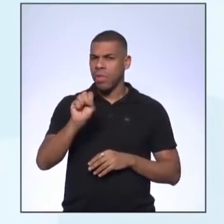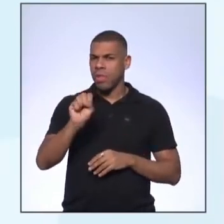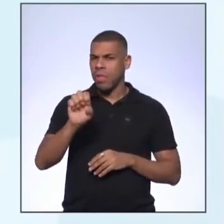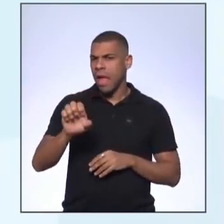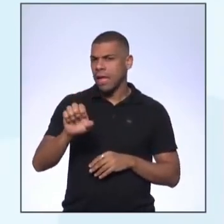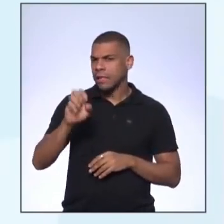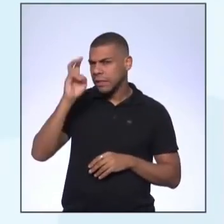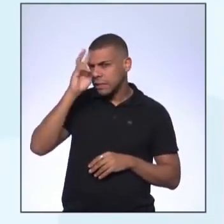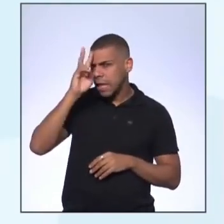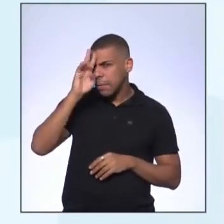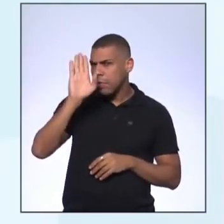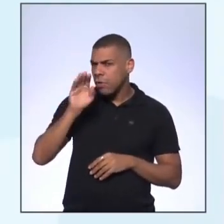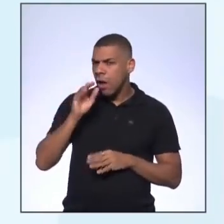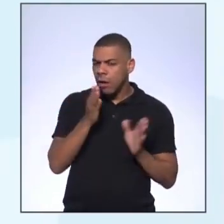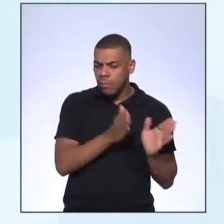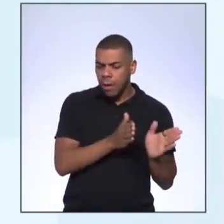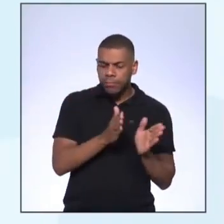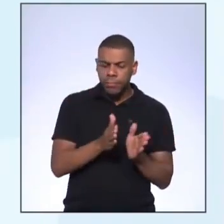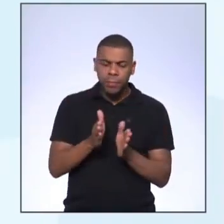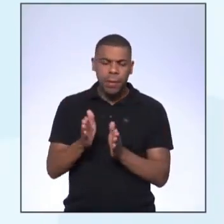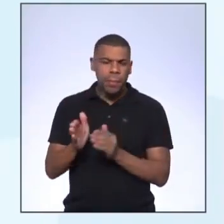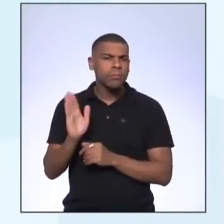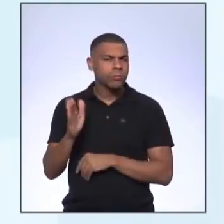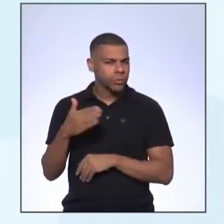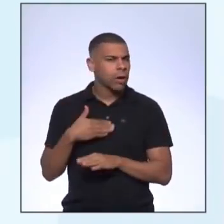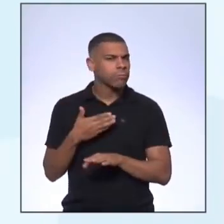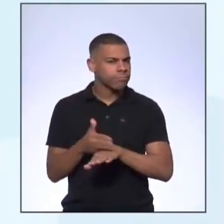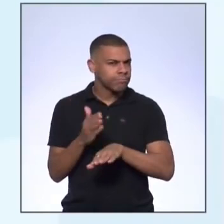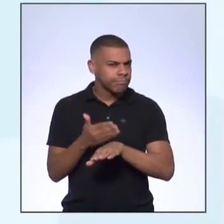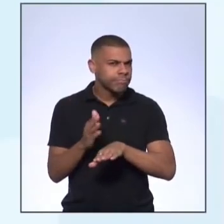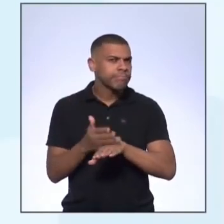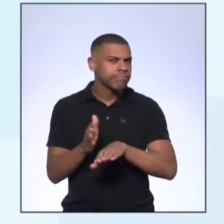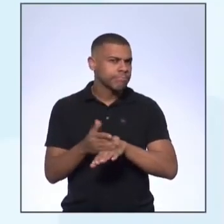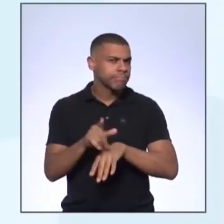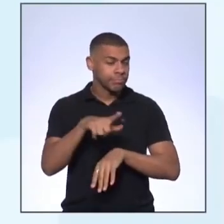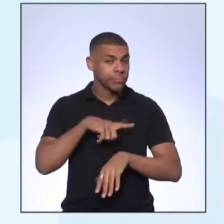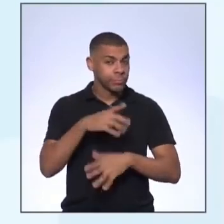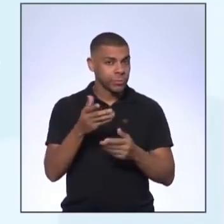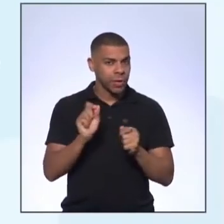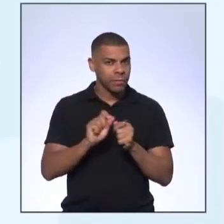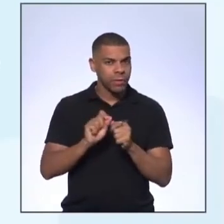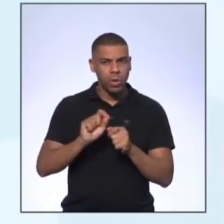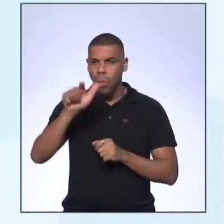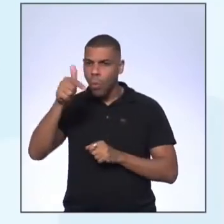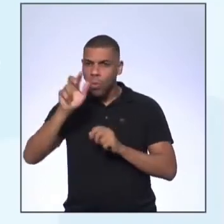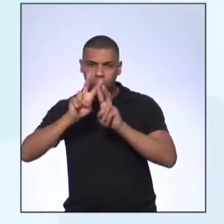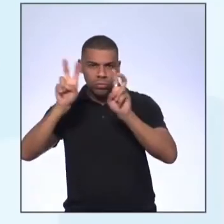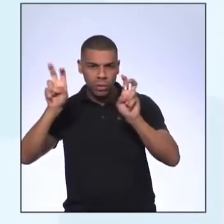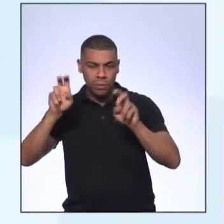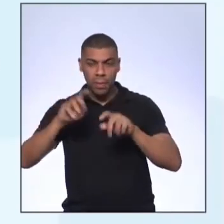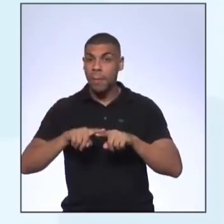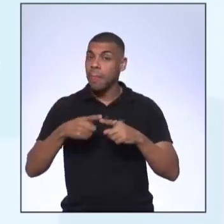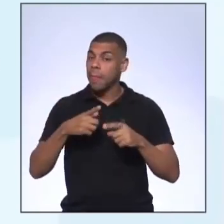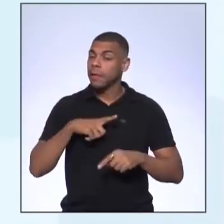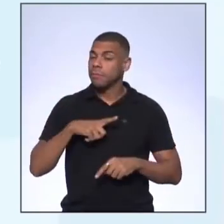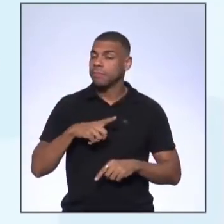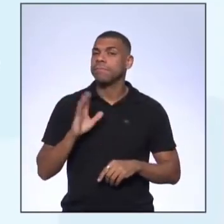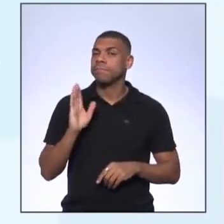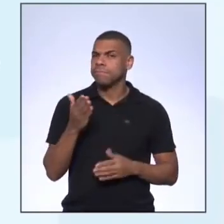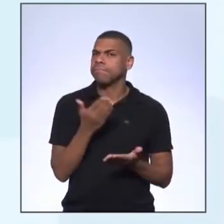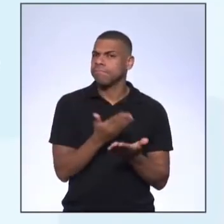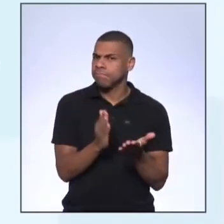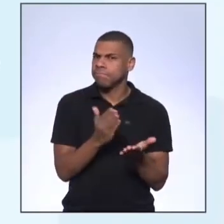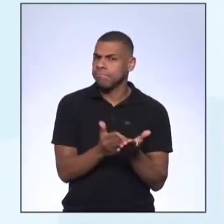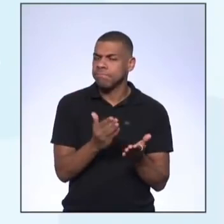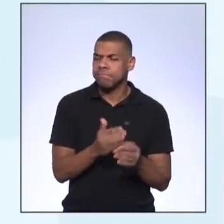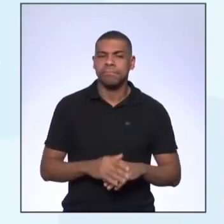trabalhando passo a passo com vocês? Então, nós já fizemos essa parte. Se vocês quiserem fazer o outro tema aí é com vocês, mas vocês já fizeram. Então, vamos